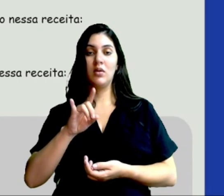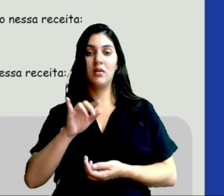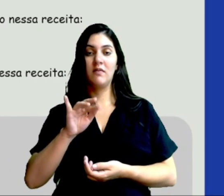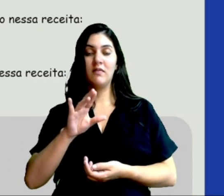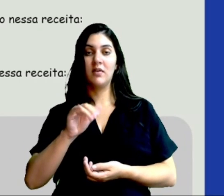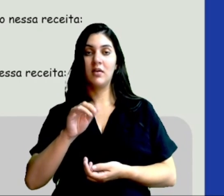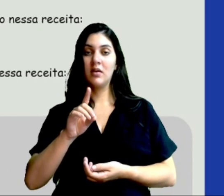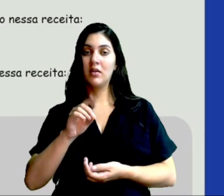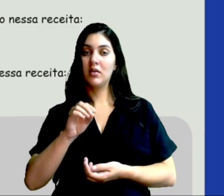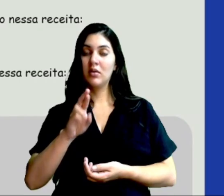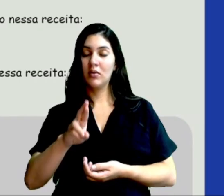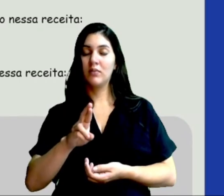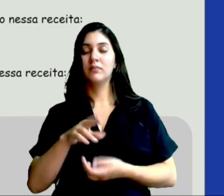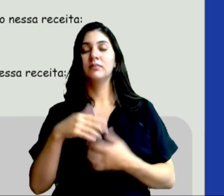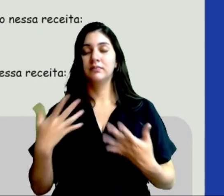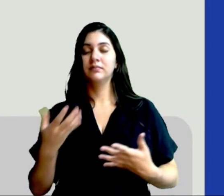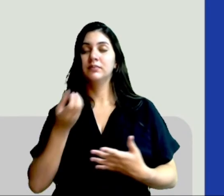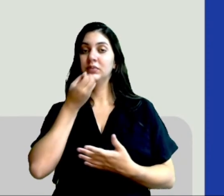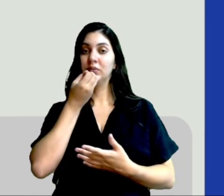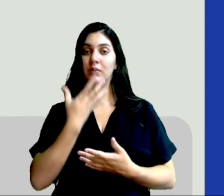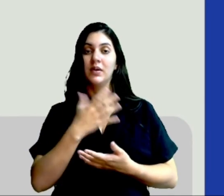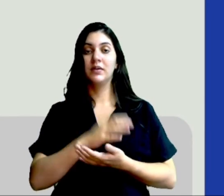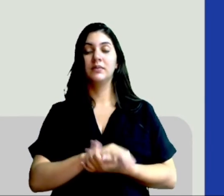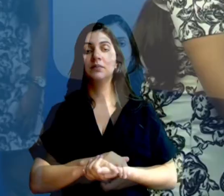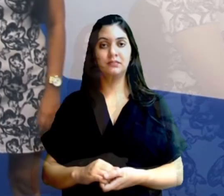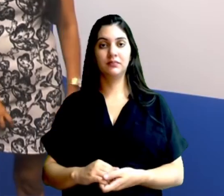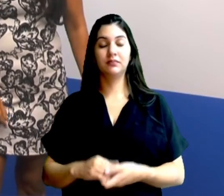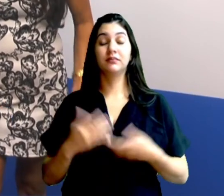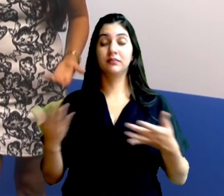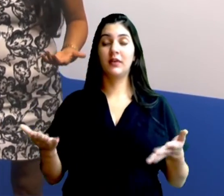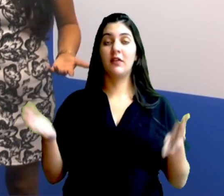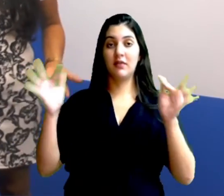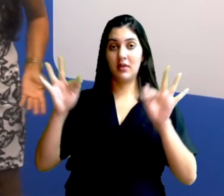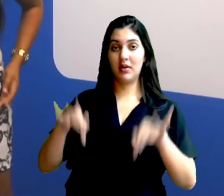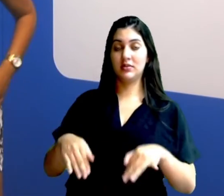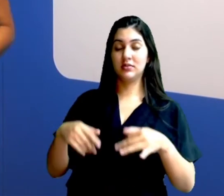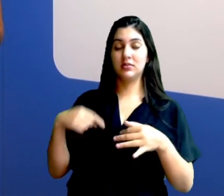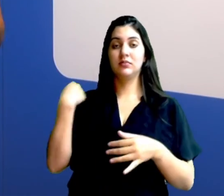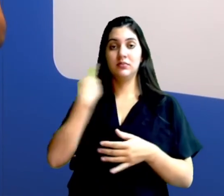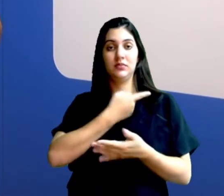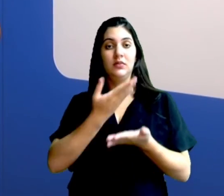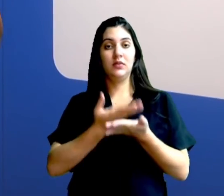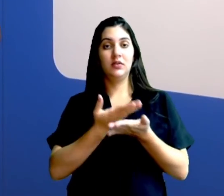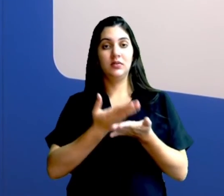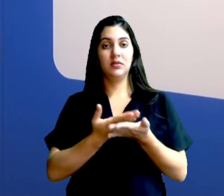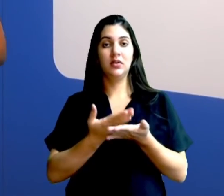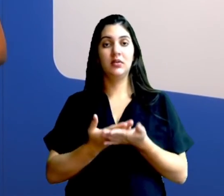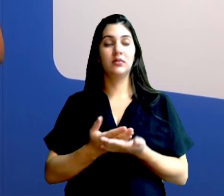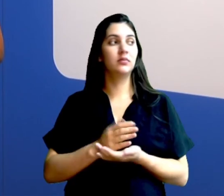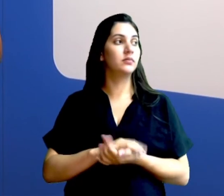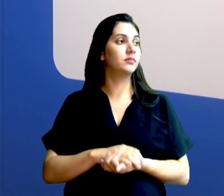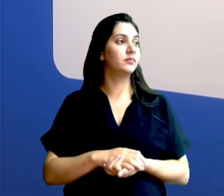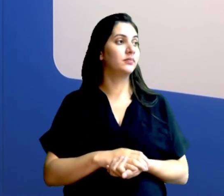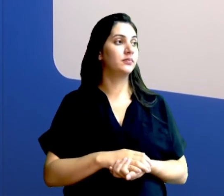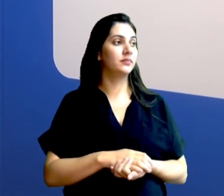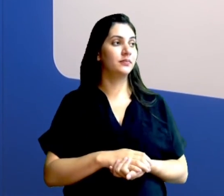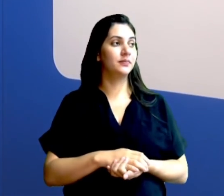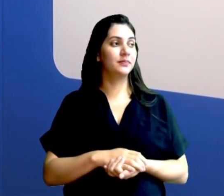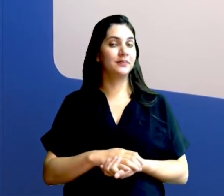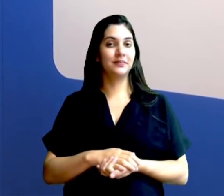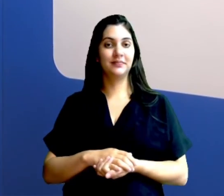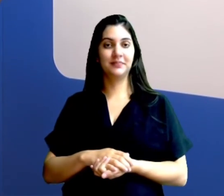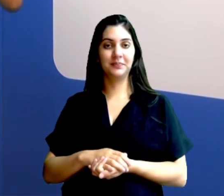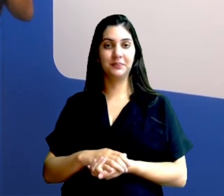liquidificador. Muito bem. Assim finalizamos a nossa aula sobre... Peraí, que eu me... Meu